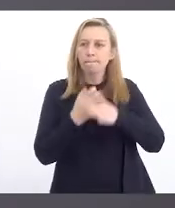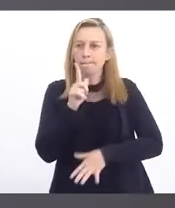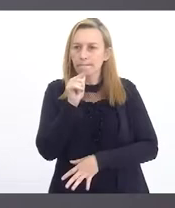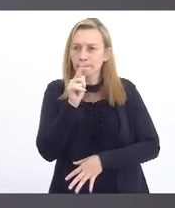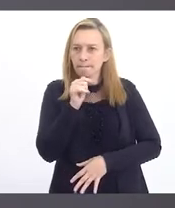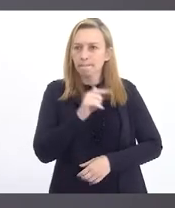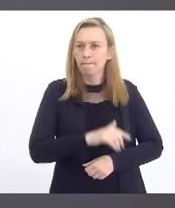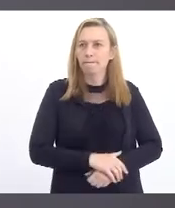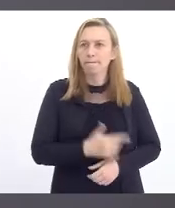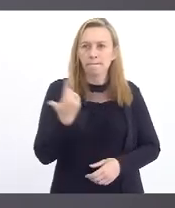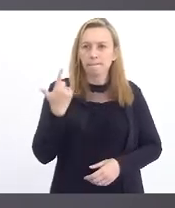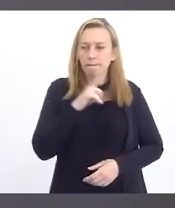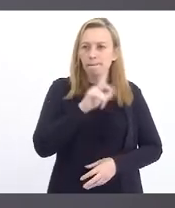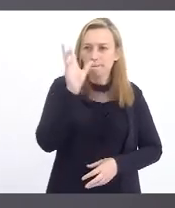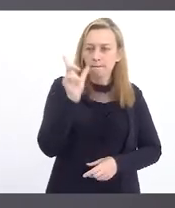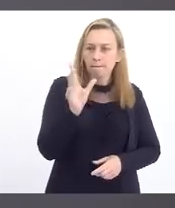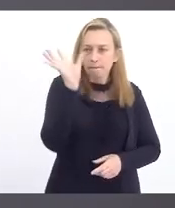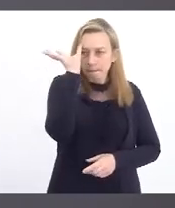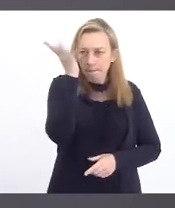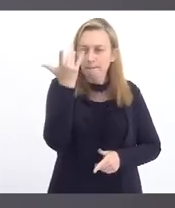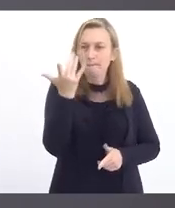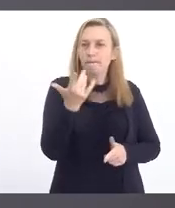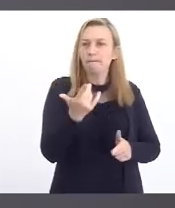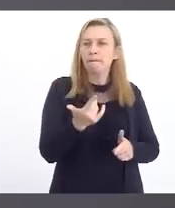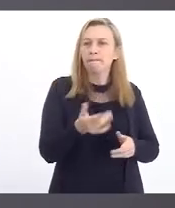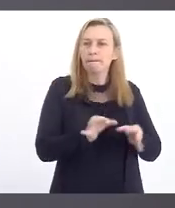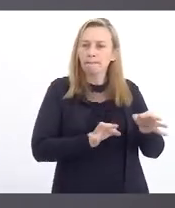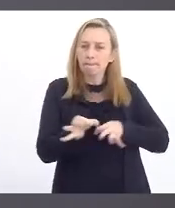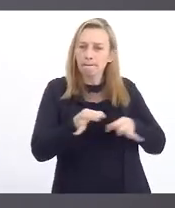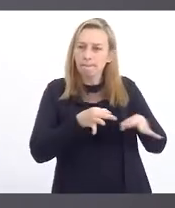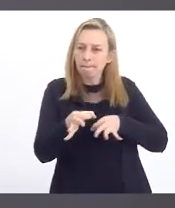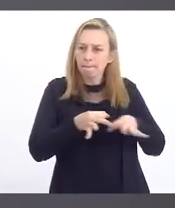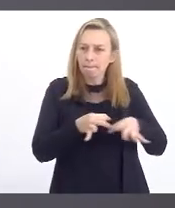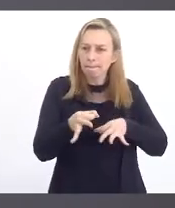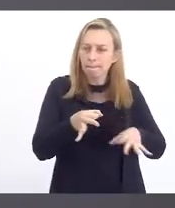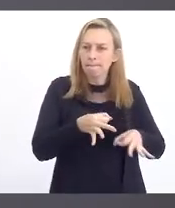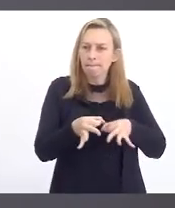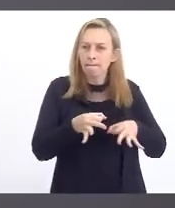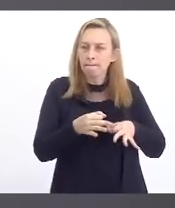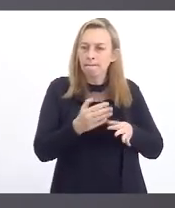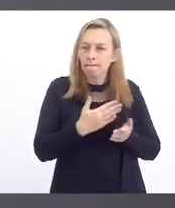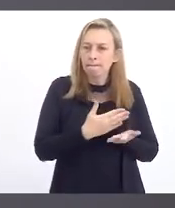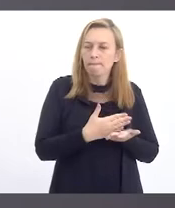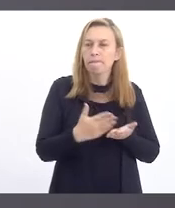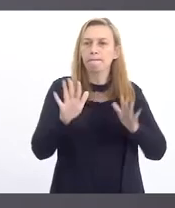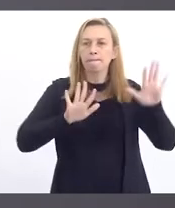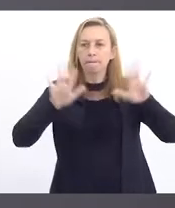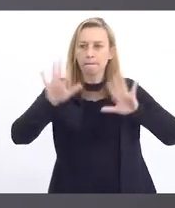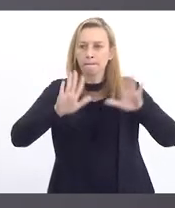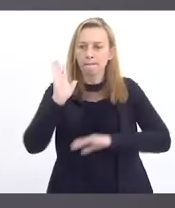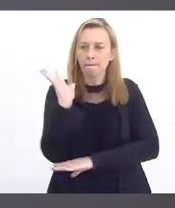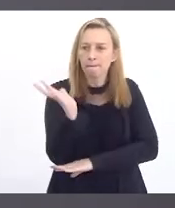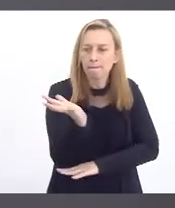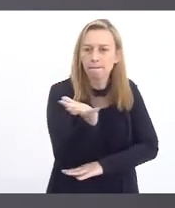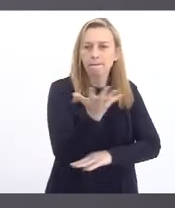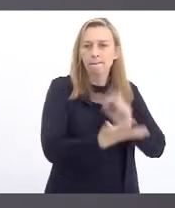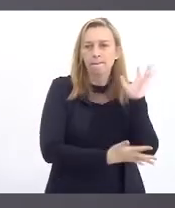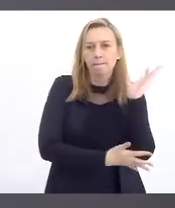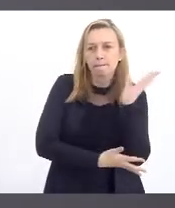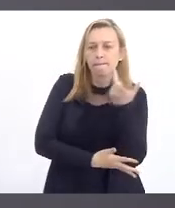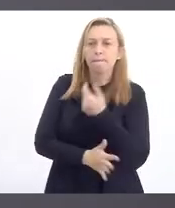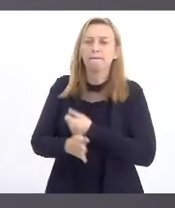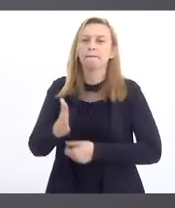ETRA. Nós estamos conseguindo resolver, já elaboramos o projeto e estamos em fase de licenciamento ambiental. E